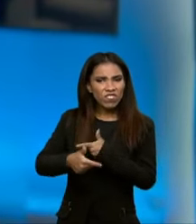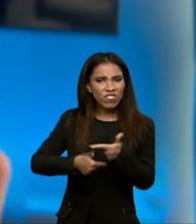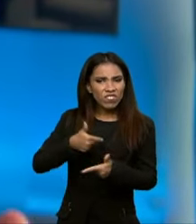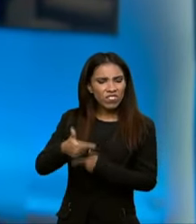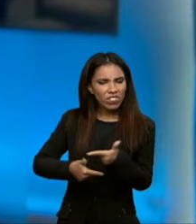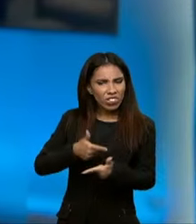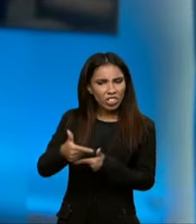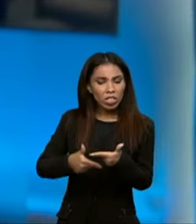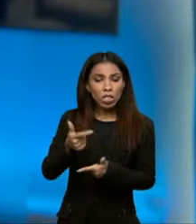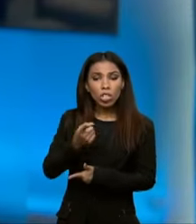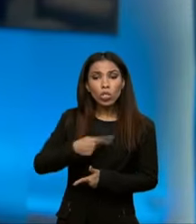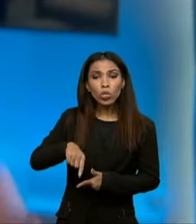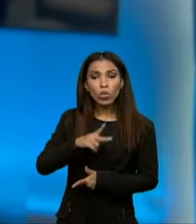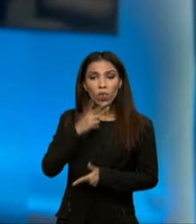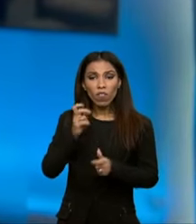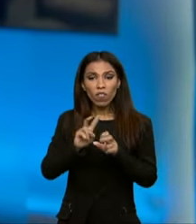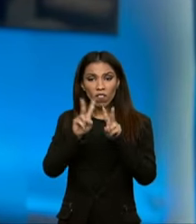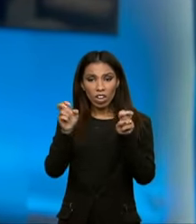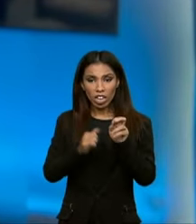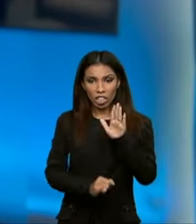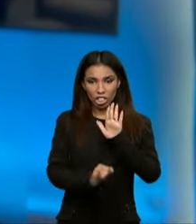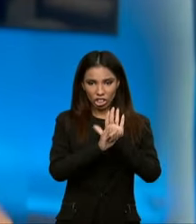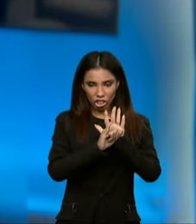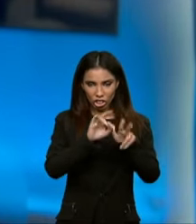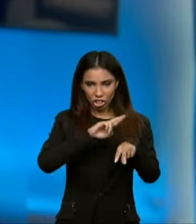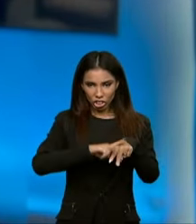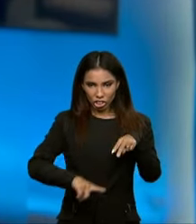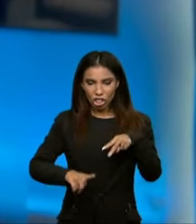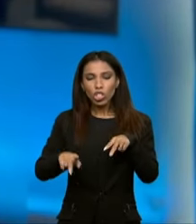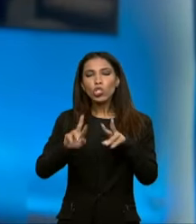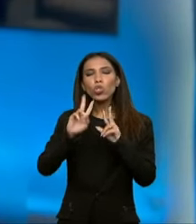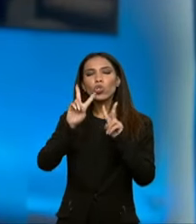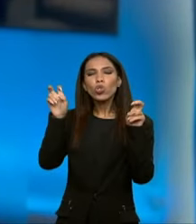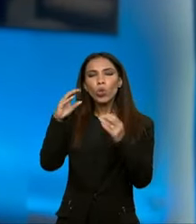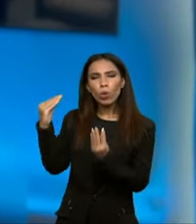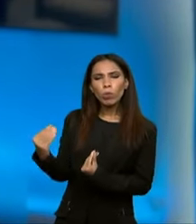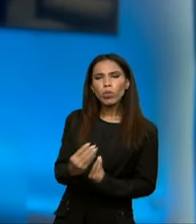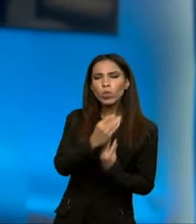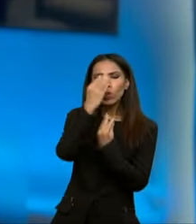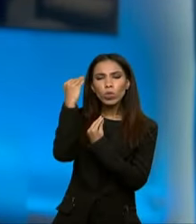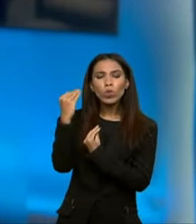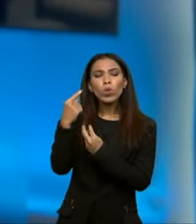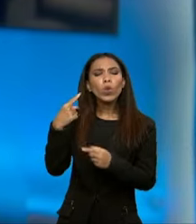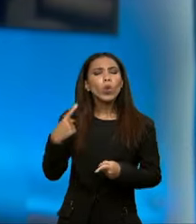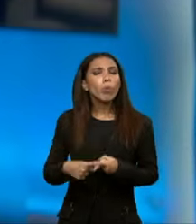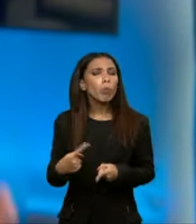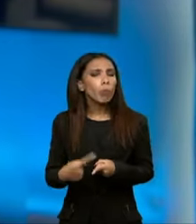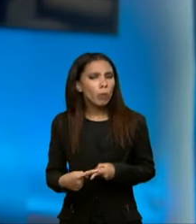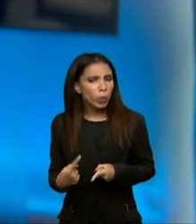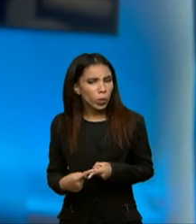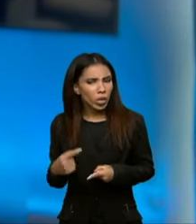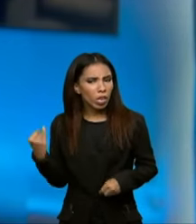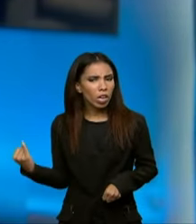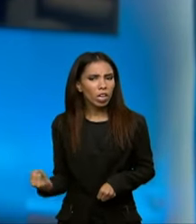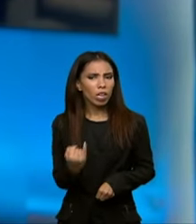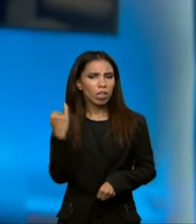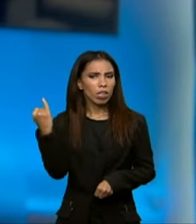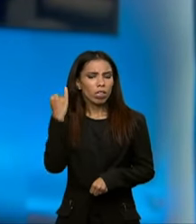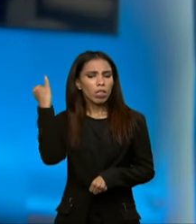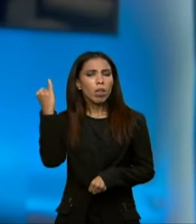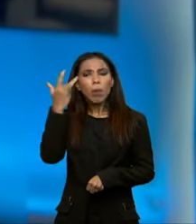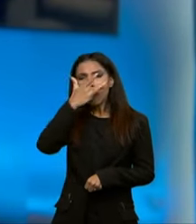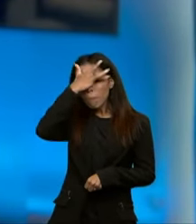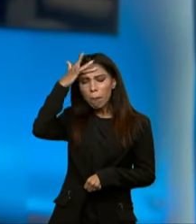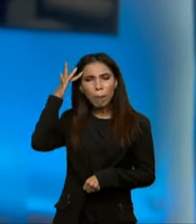muito de identidade de gênero, da nossa sexualidade. E eu me pergunto, por que isso é tão importante para